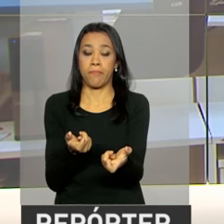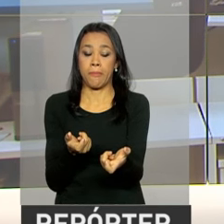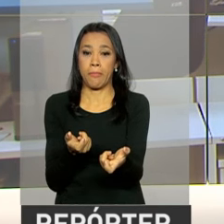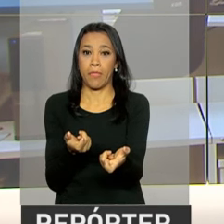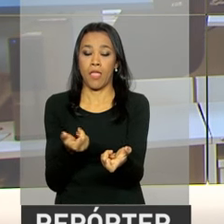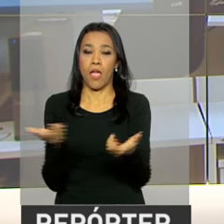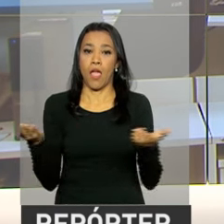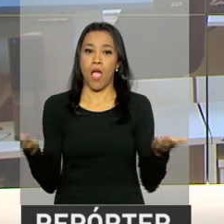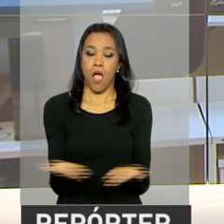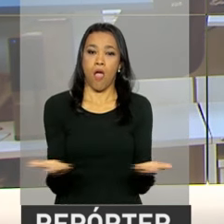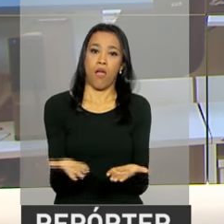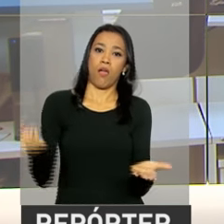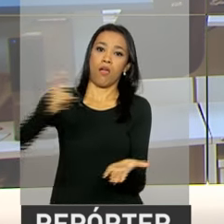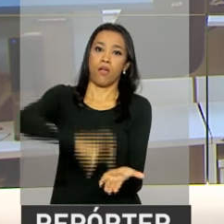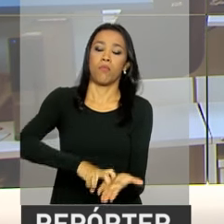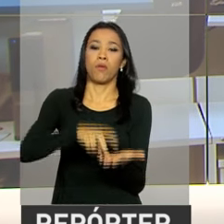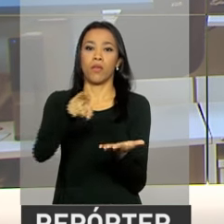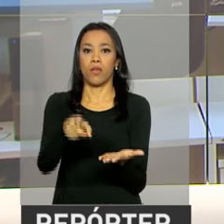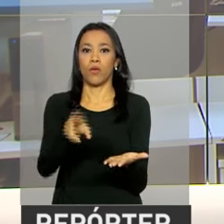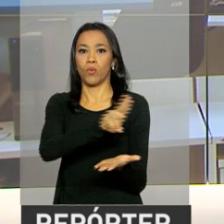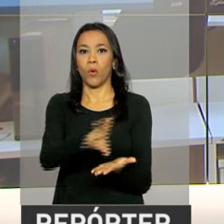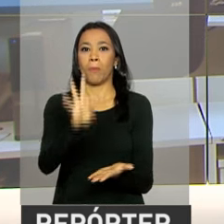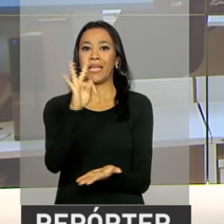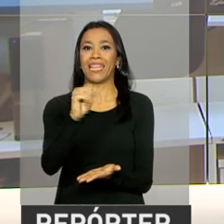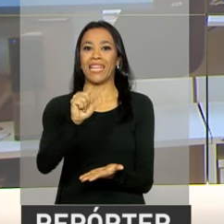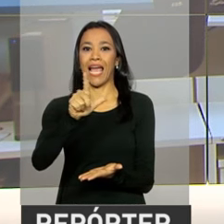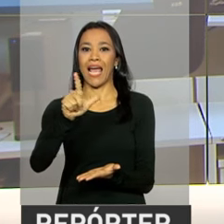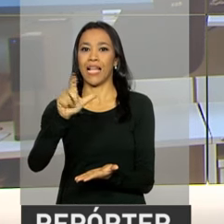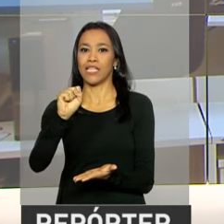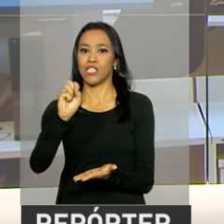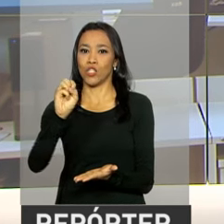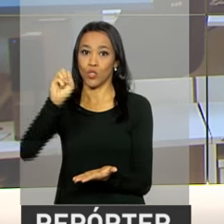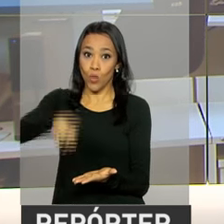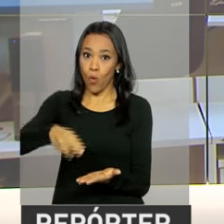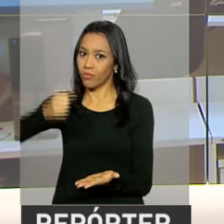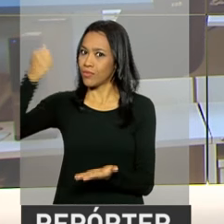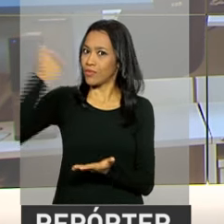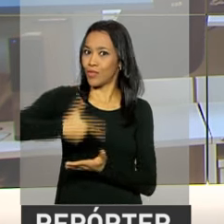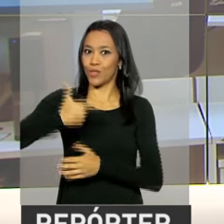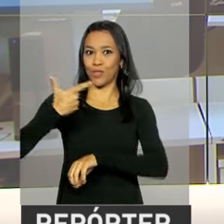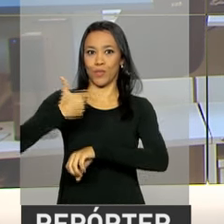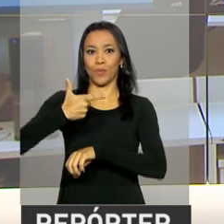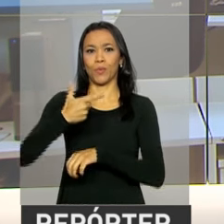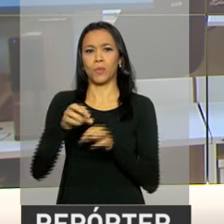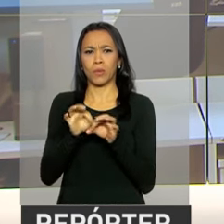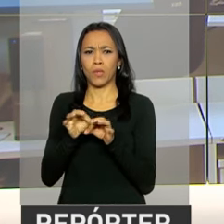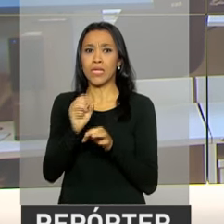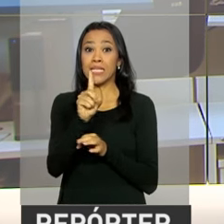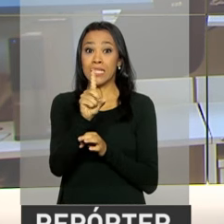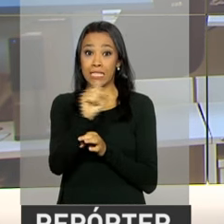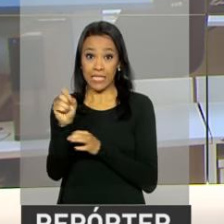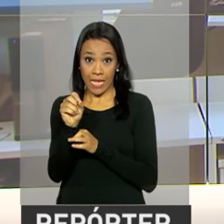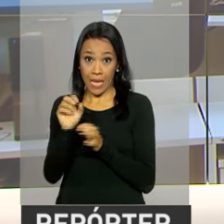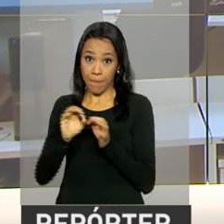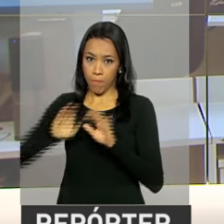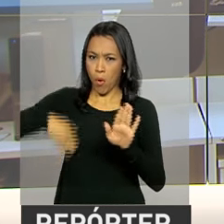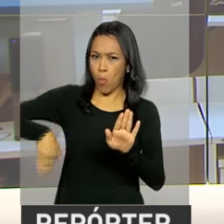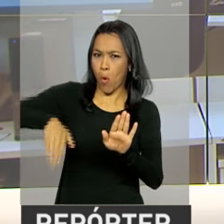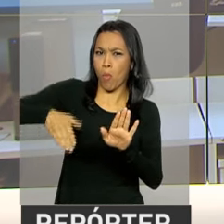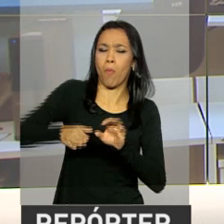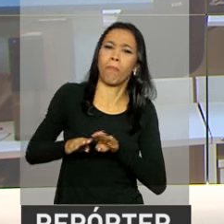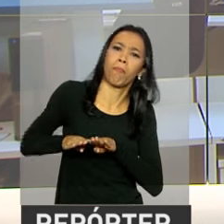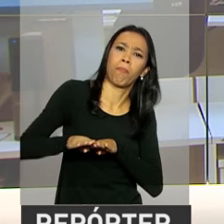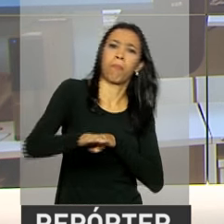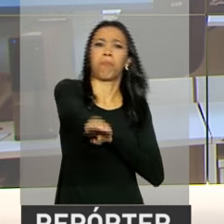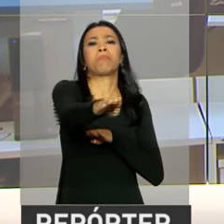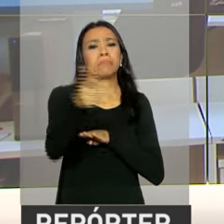Agora pela manhã, o brasileiro Talisson Glock terminou em segundo lugar nos 100 metros nado costas e está